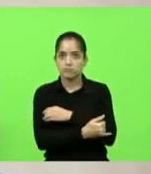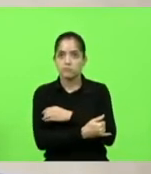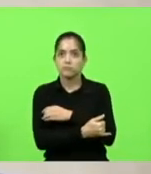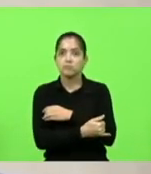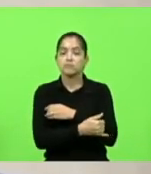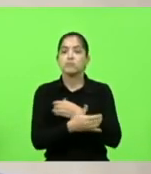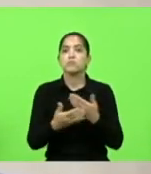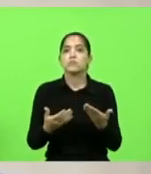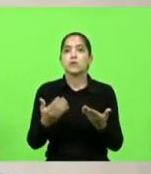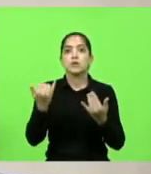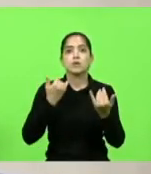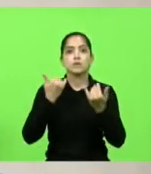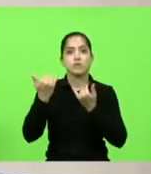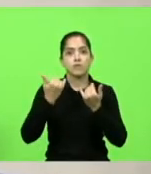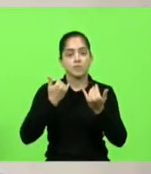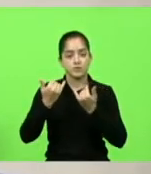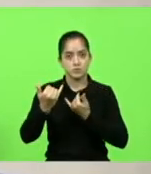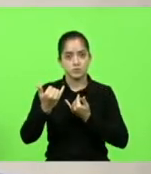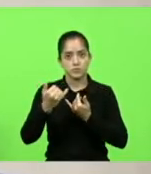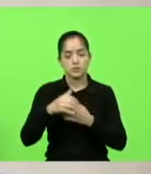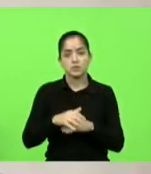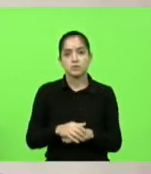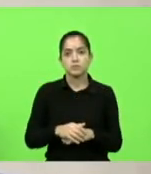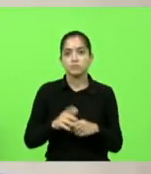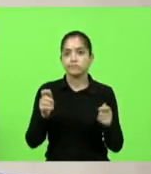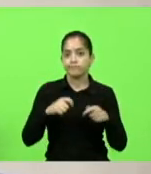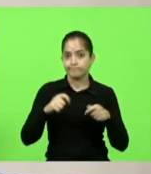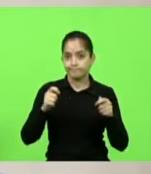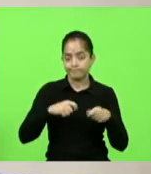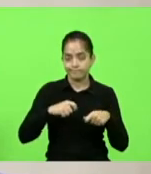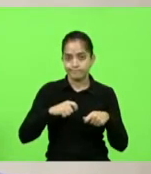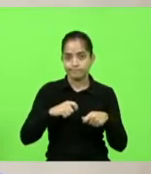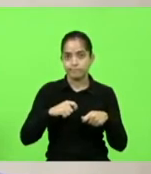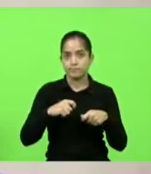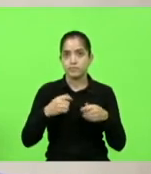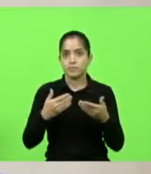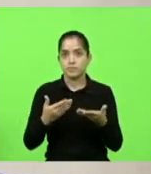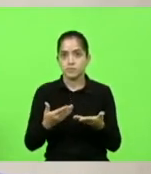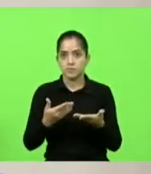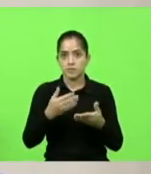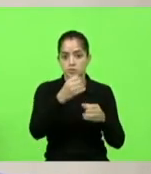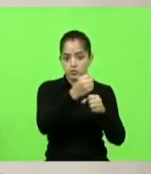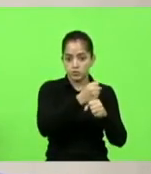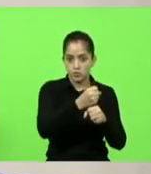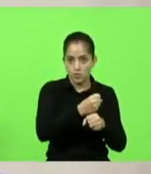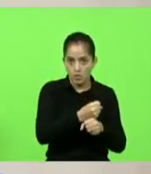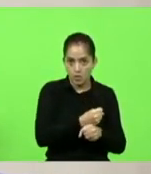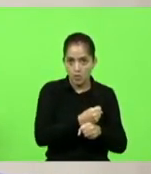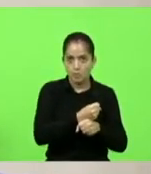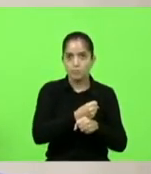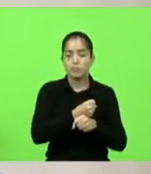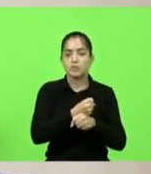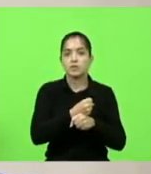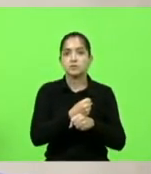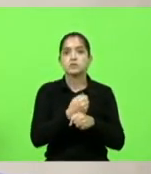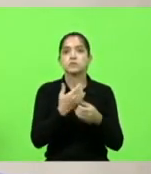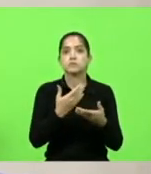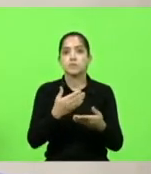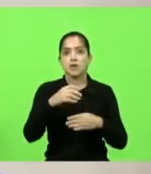informações acerca da possibilidade de realização de obras de recuperação da SC